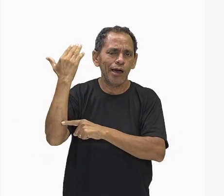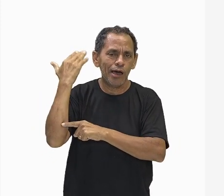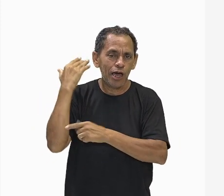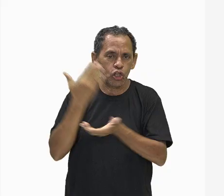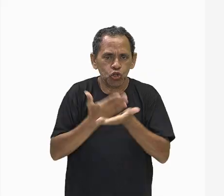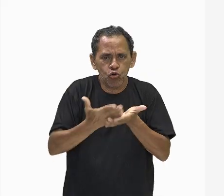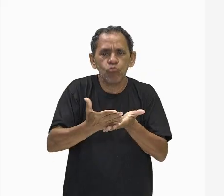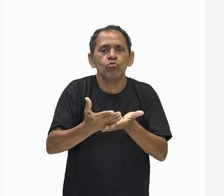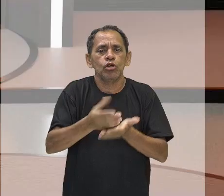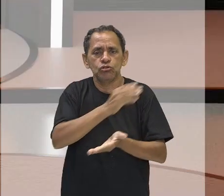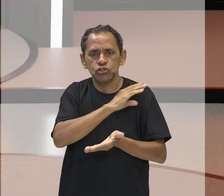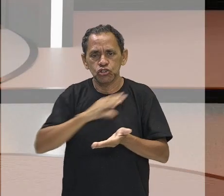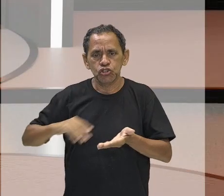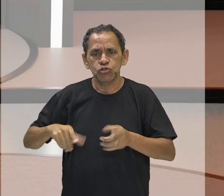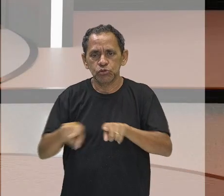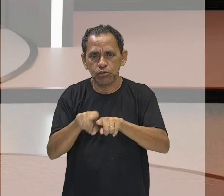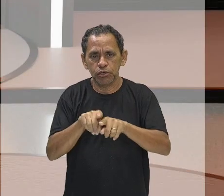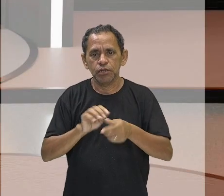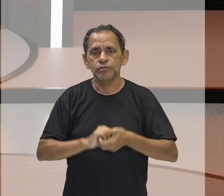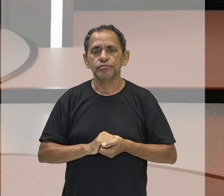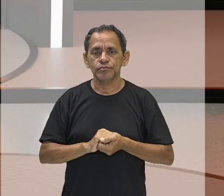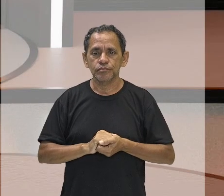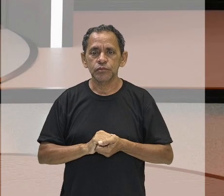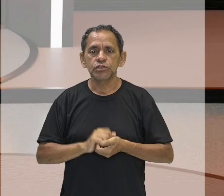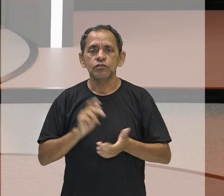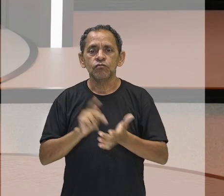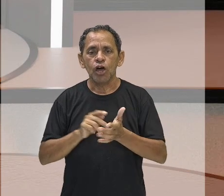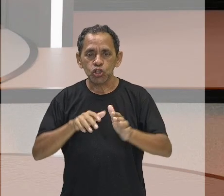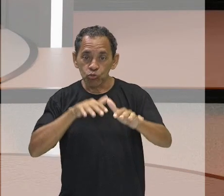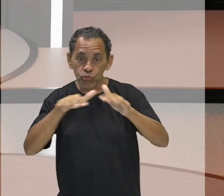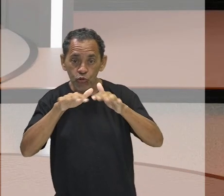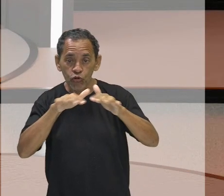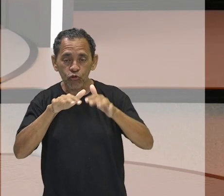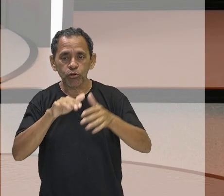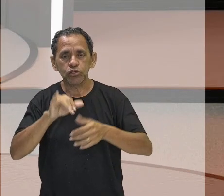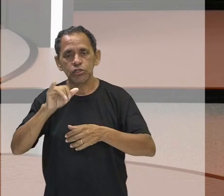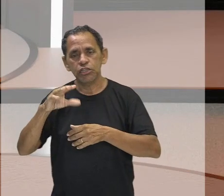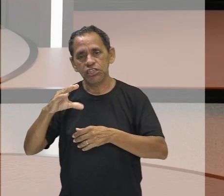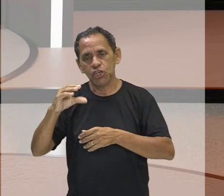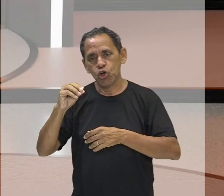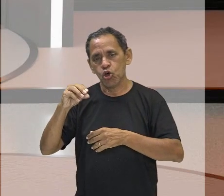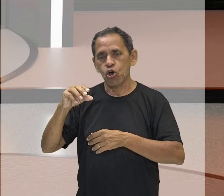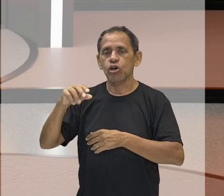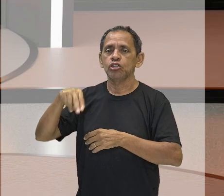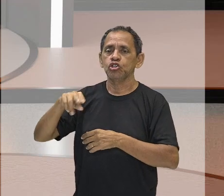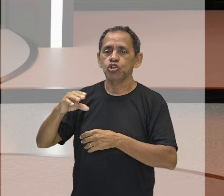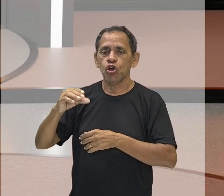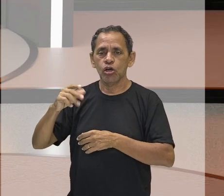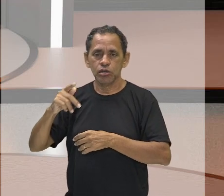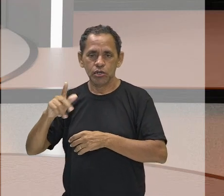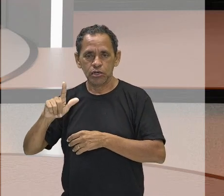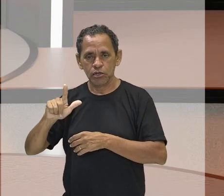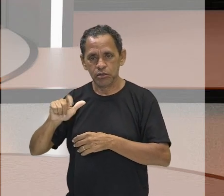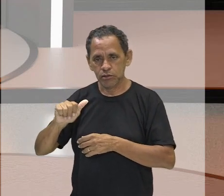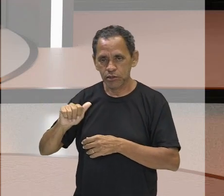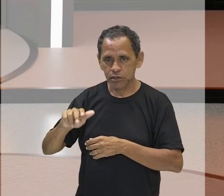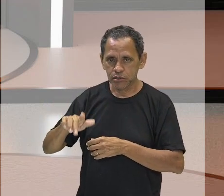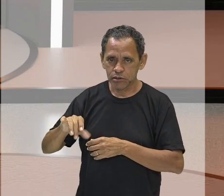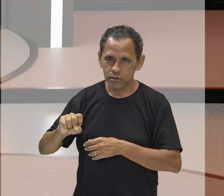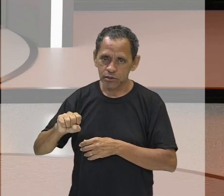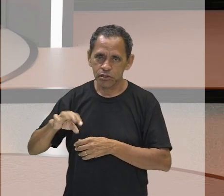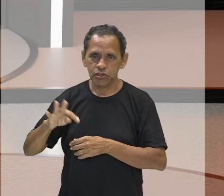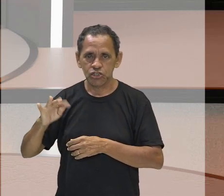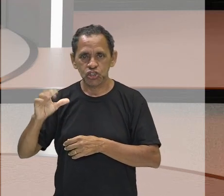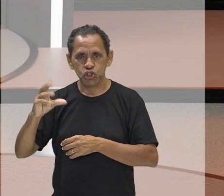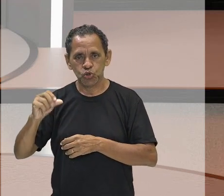cristianismo. Mais uma vez, tá, gente? O movimento iconoclasta, que a gente já conheceu, ele combateu